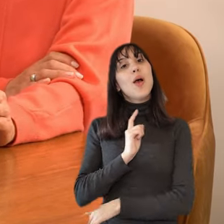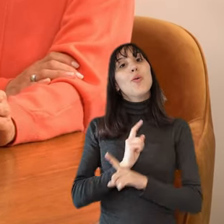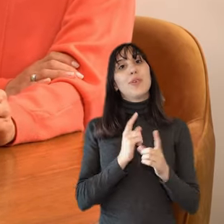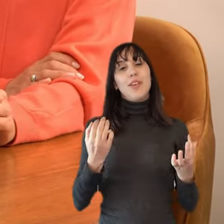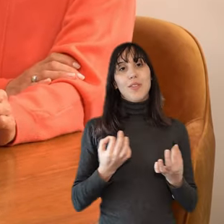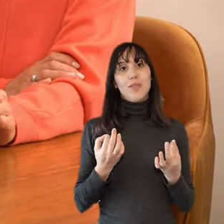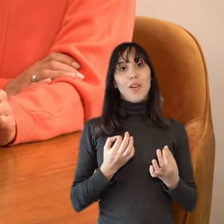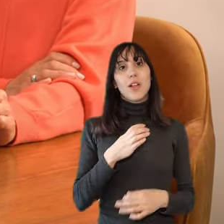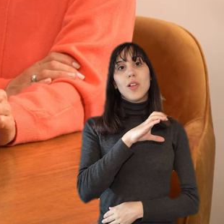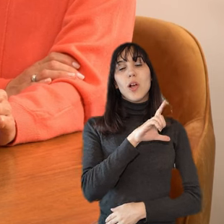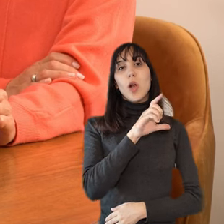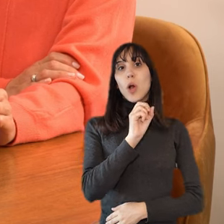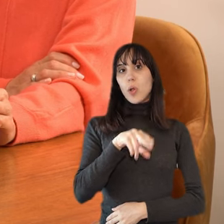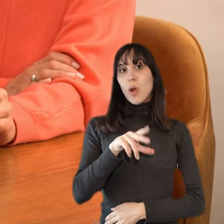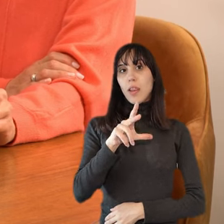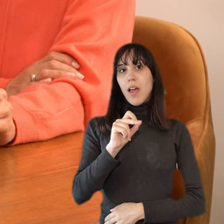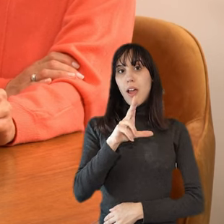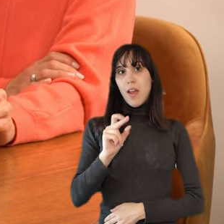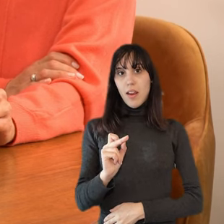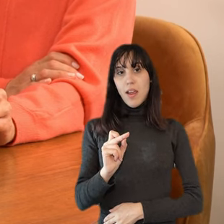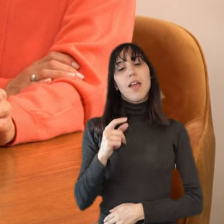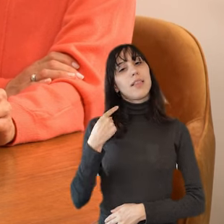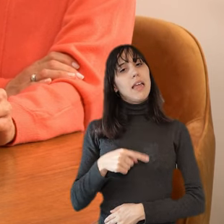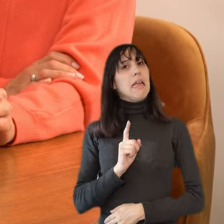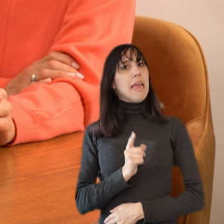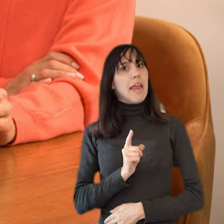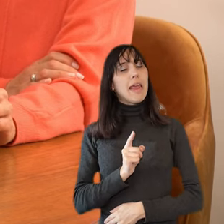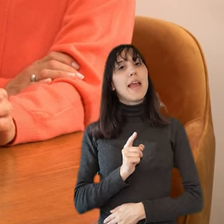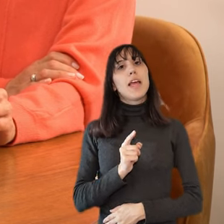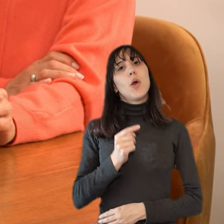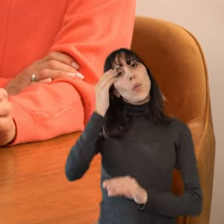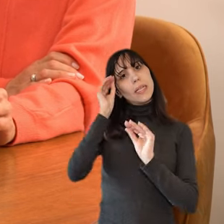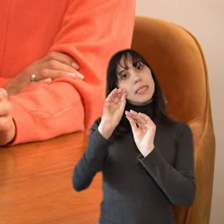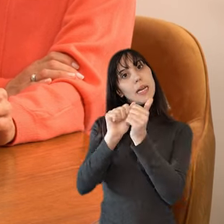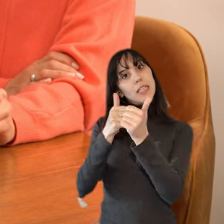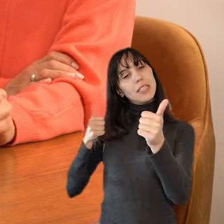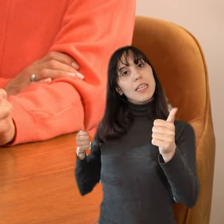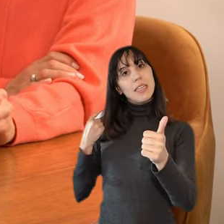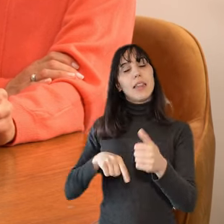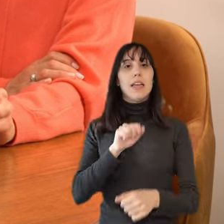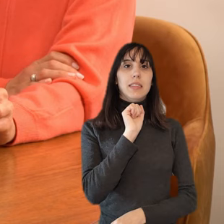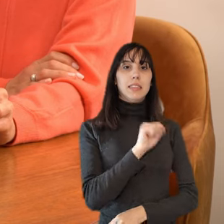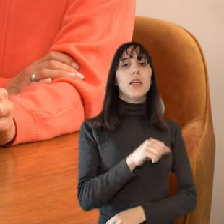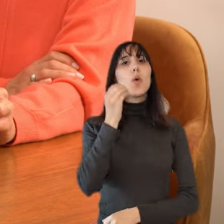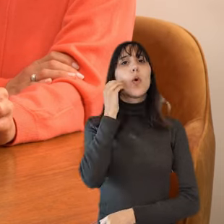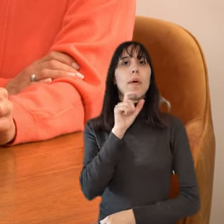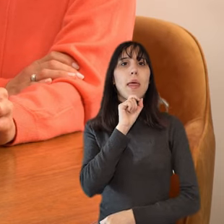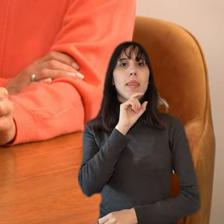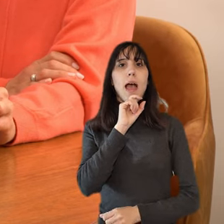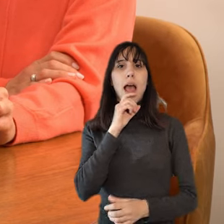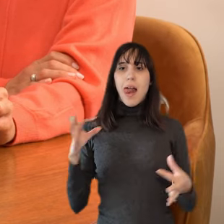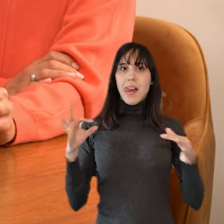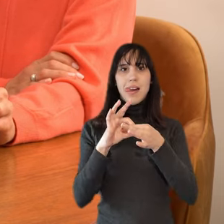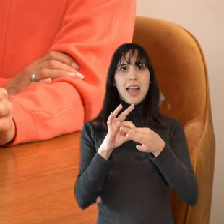a clan Lara e tem muito essa esse ensino à distância sim como é que tu conseguias encaixar